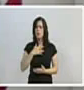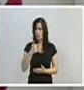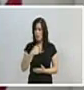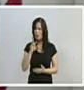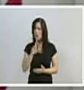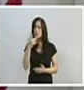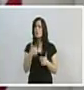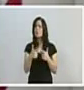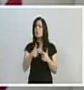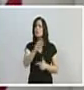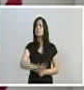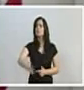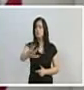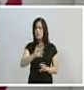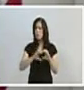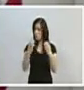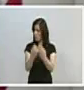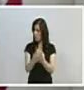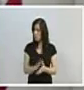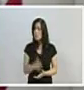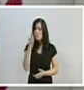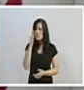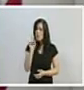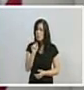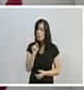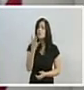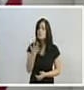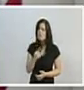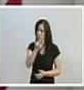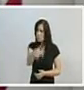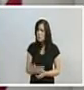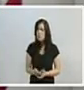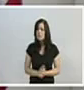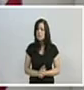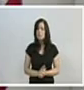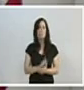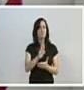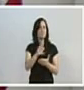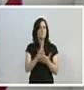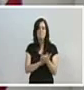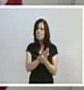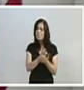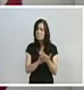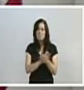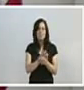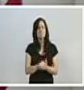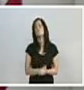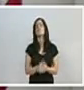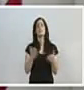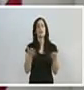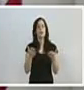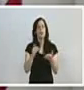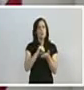os problemas de vocês, com a equipe aqui. Sabe o que aconteceu depois daquilo, vereador Beto Tribes? Nada. Hoje